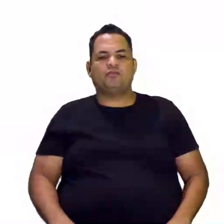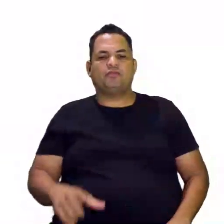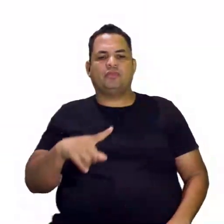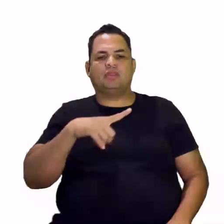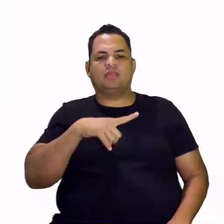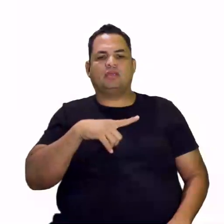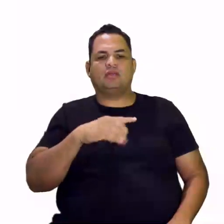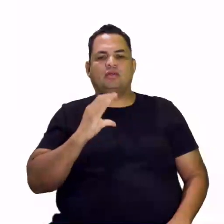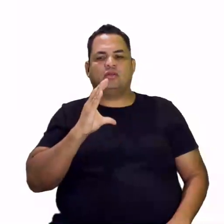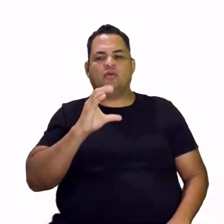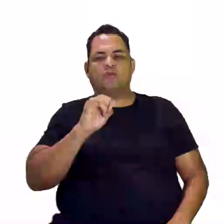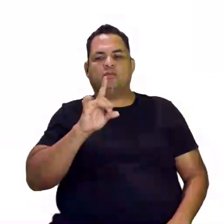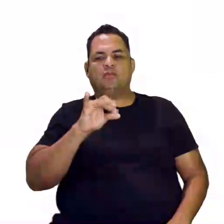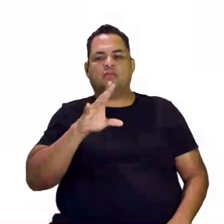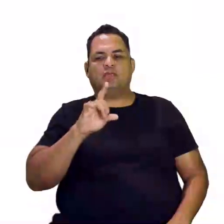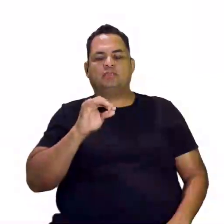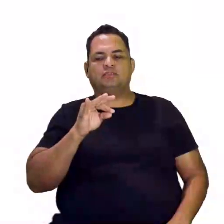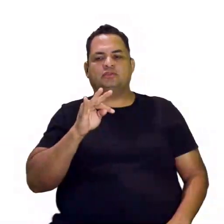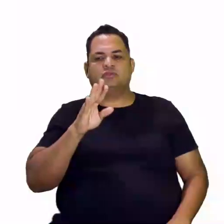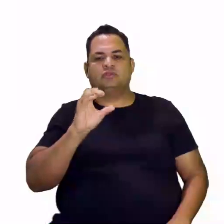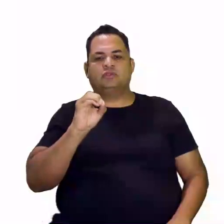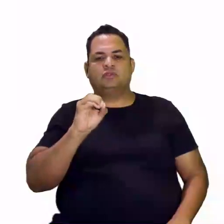tenho cloroplasto.